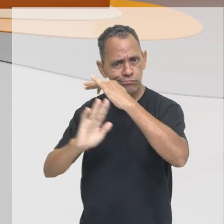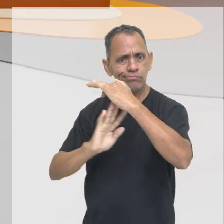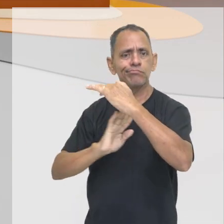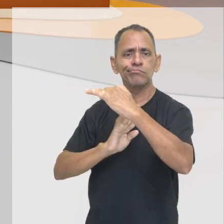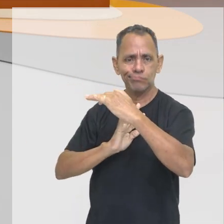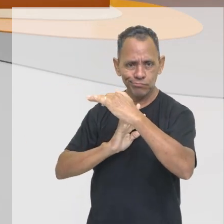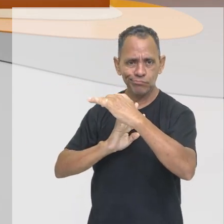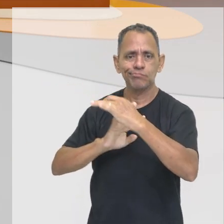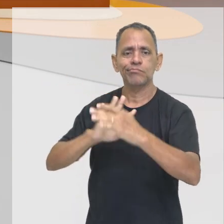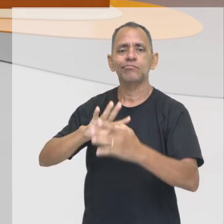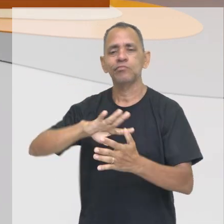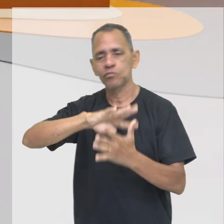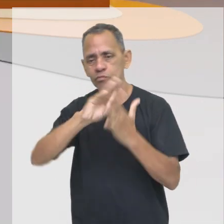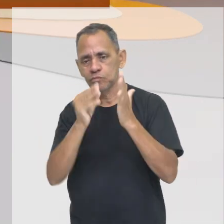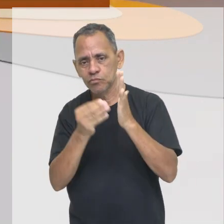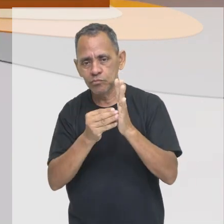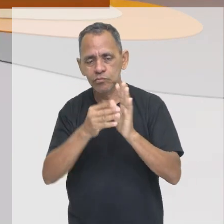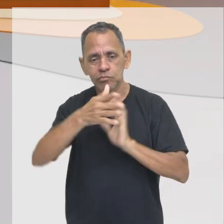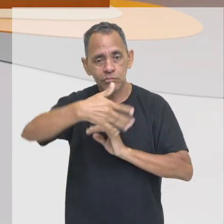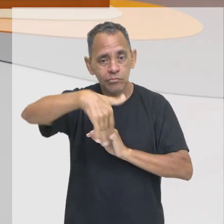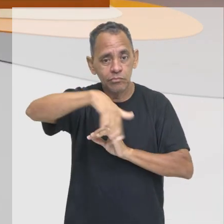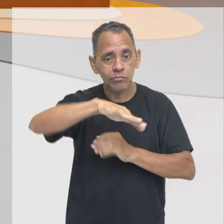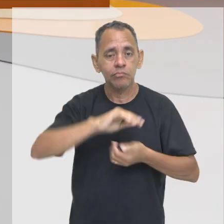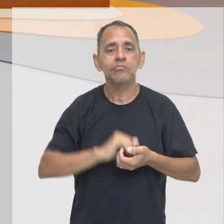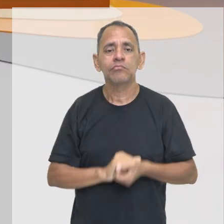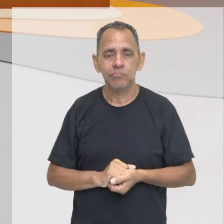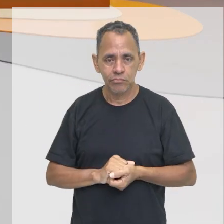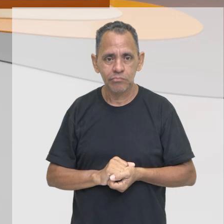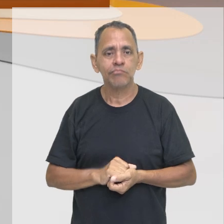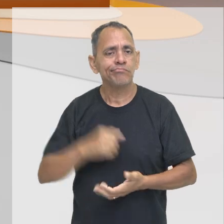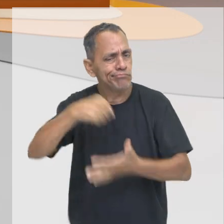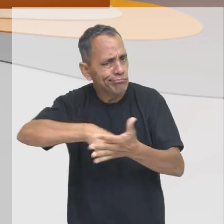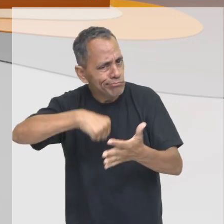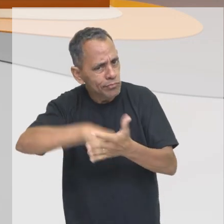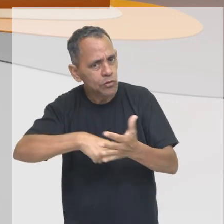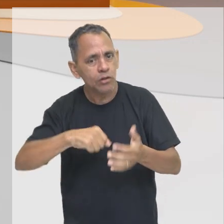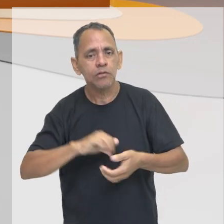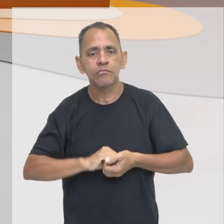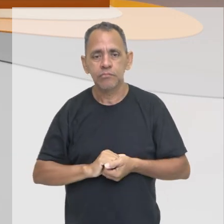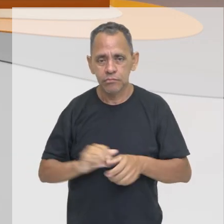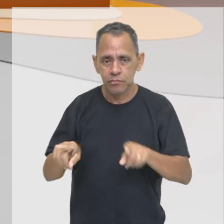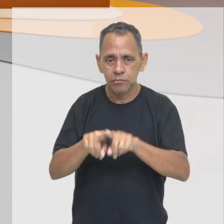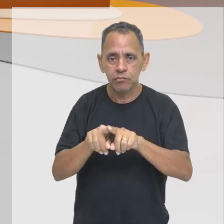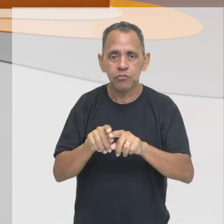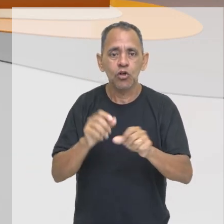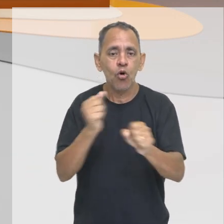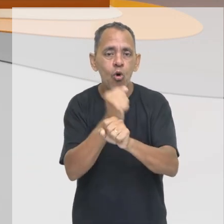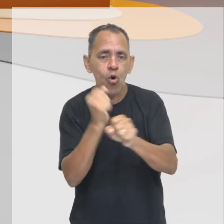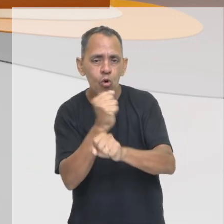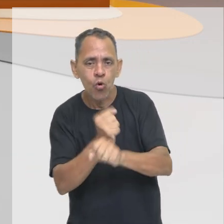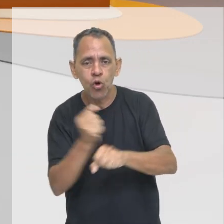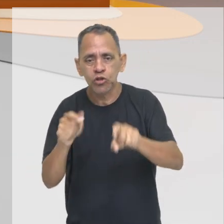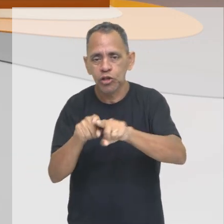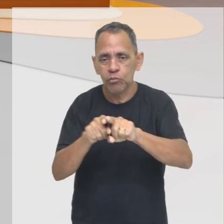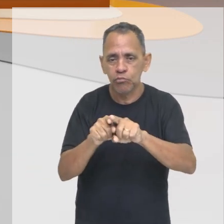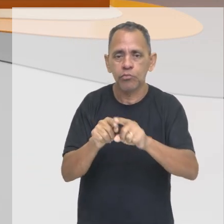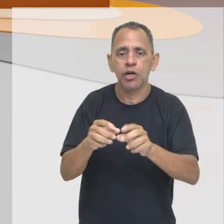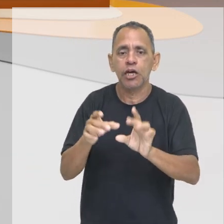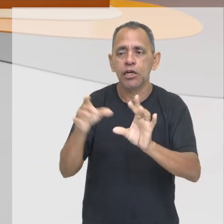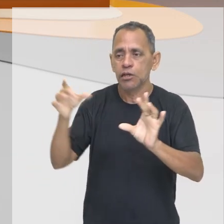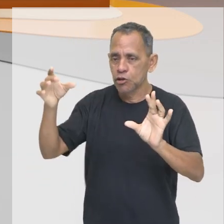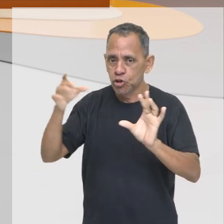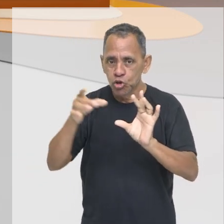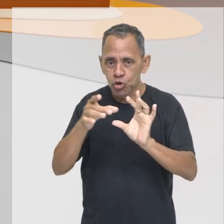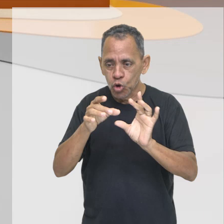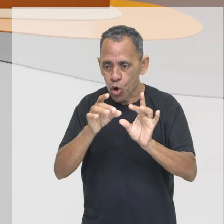que foram construídas as grandes rodovias que tinham como intuito realmente interligar